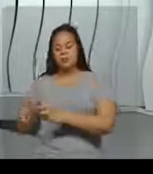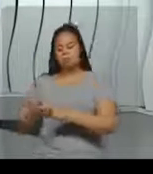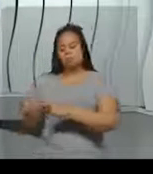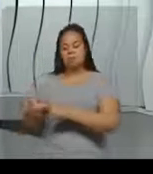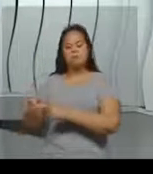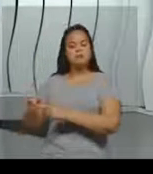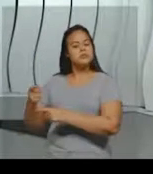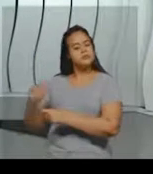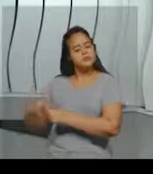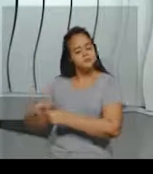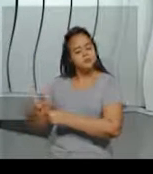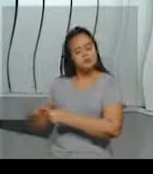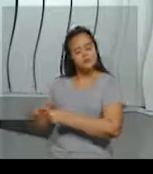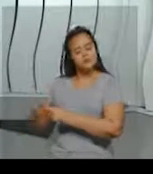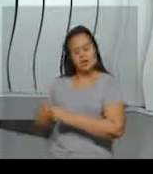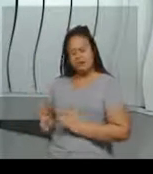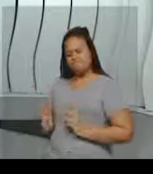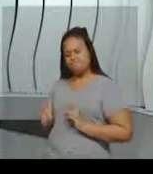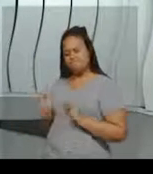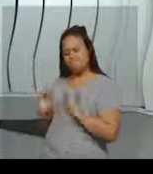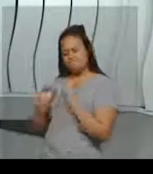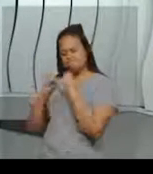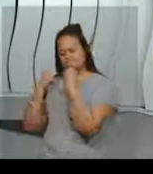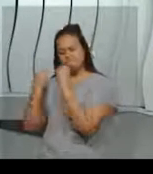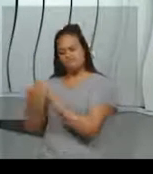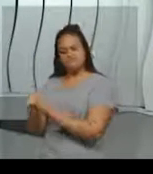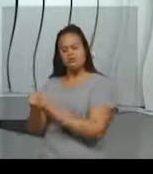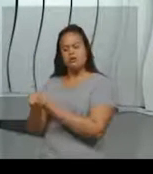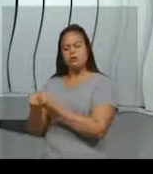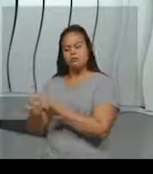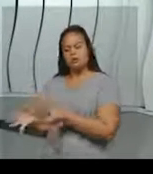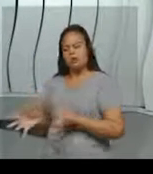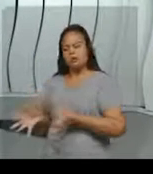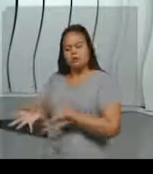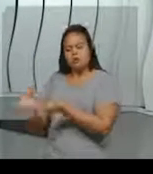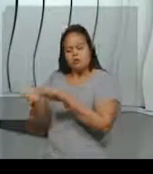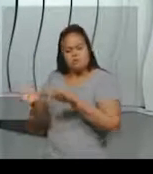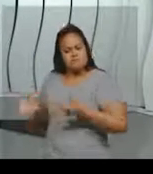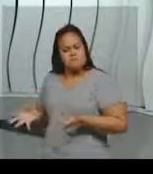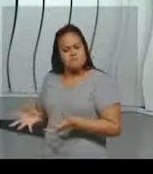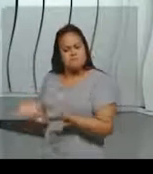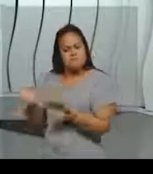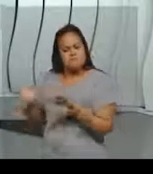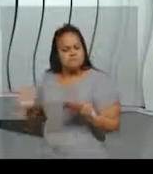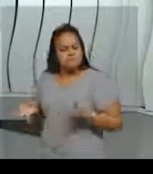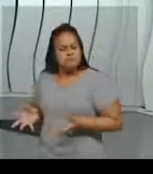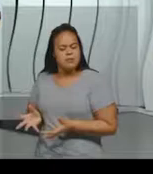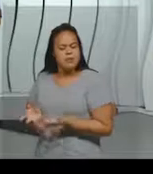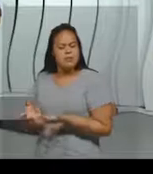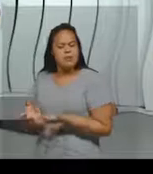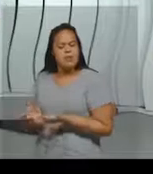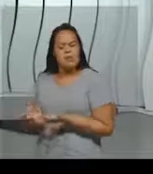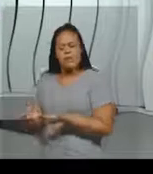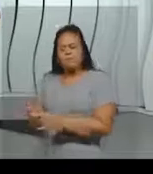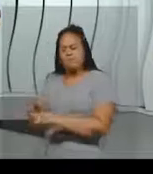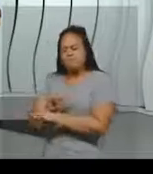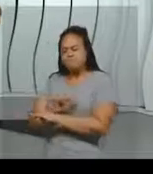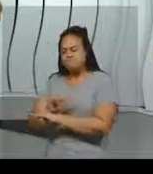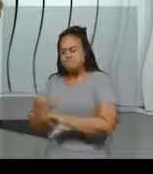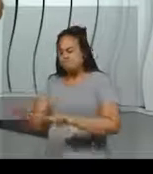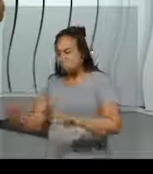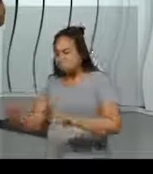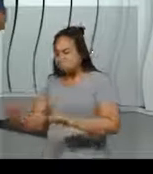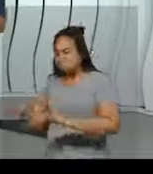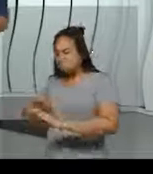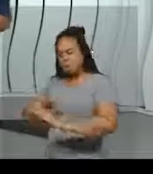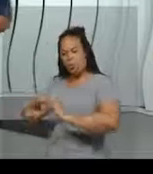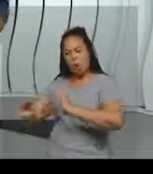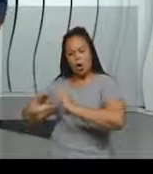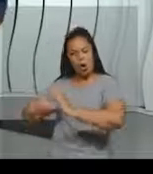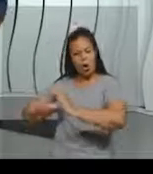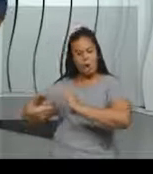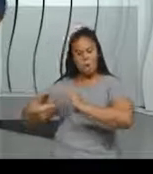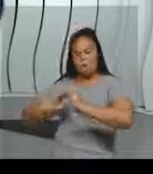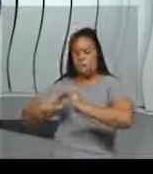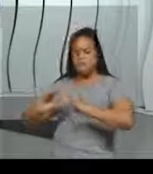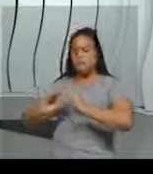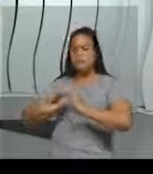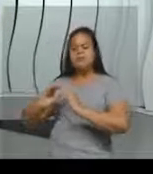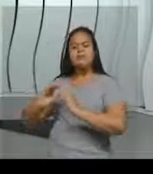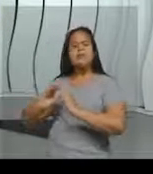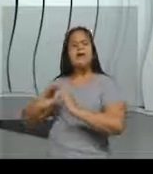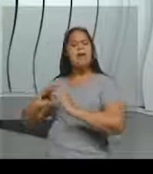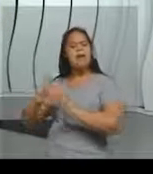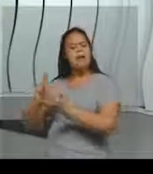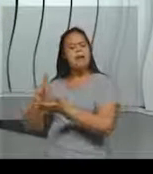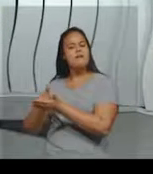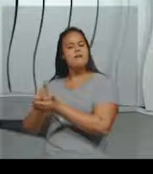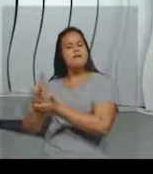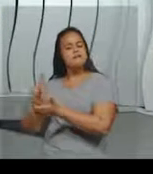grande força desse movimento é poder denunciar, poder comunicar a realidade